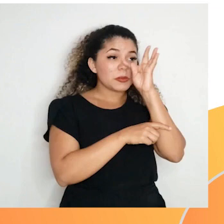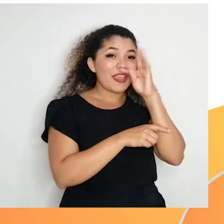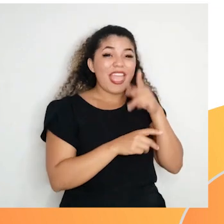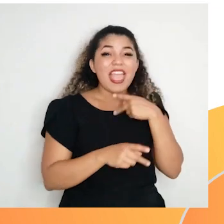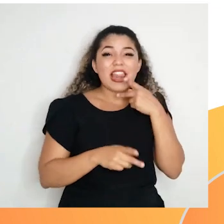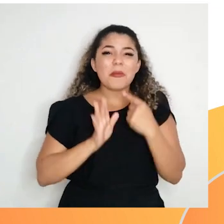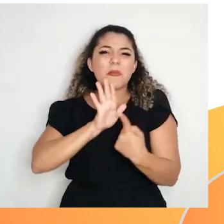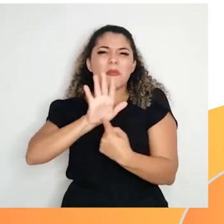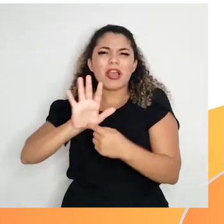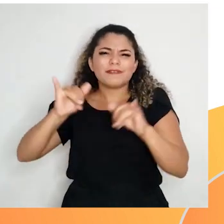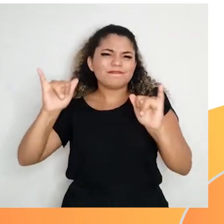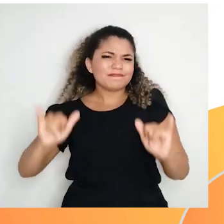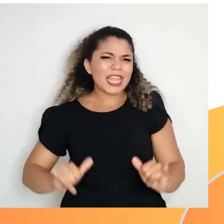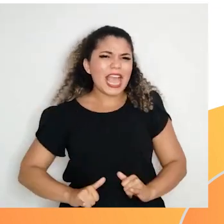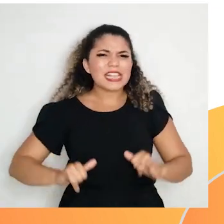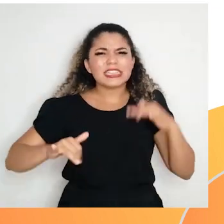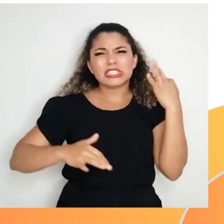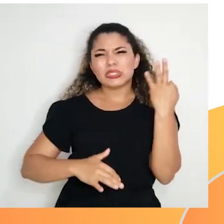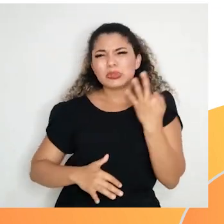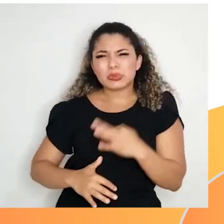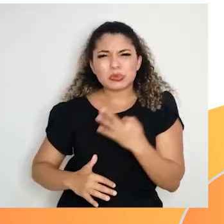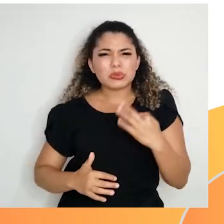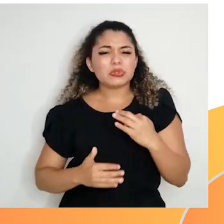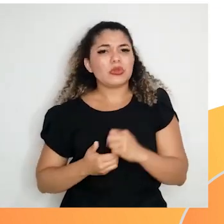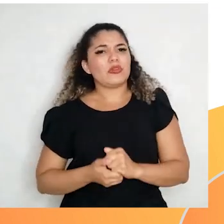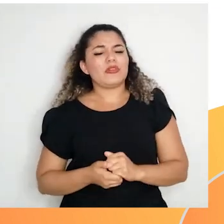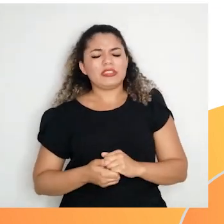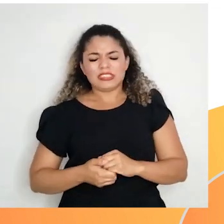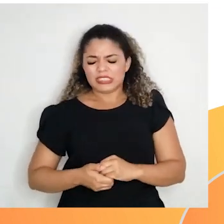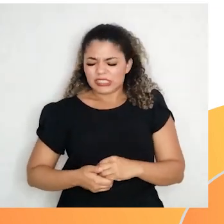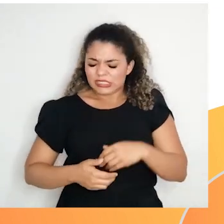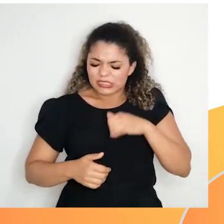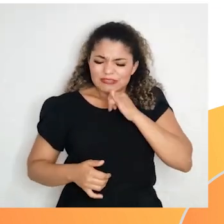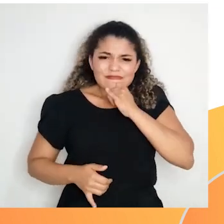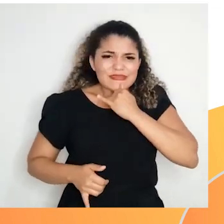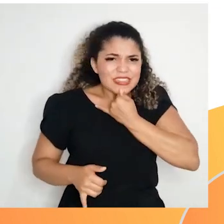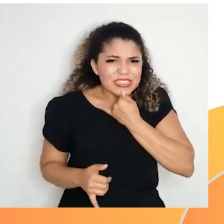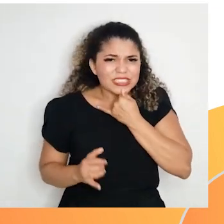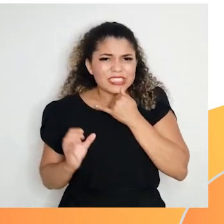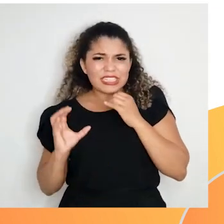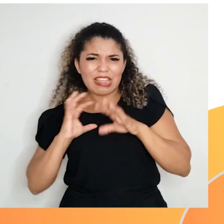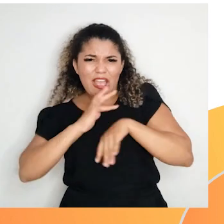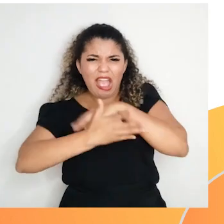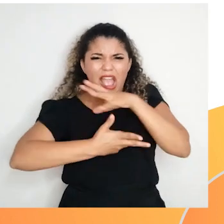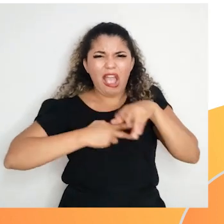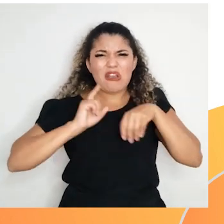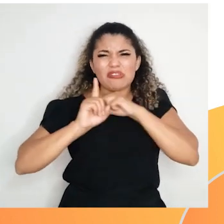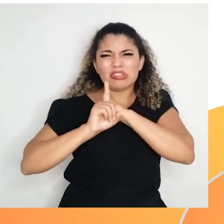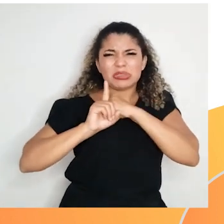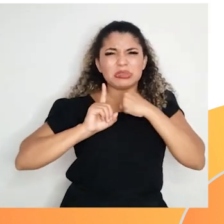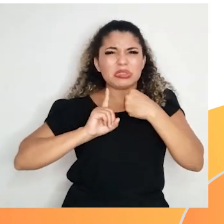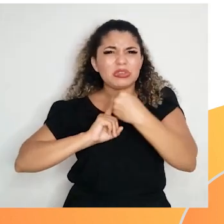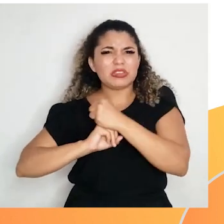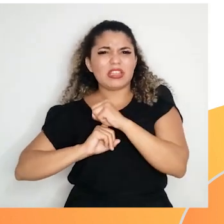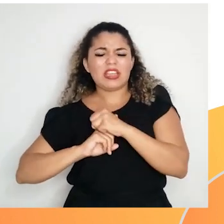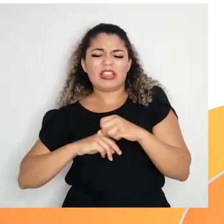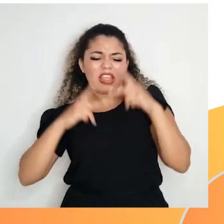ele traz a dor, o sofrimento, o pesar, o caos